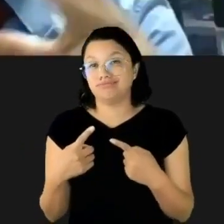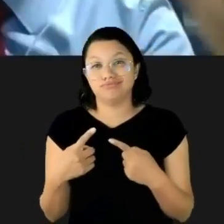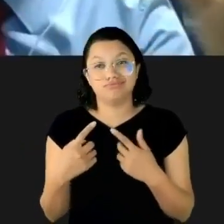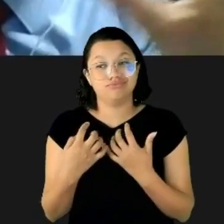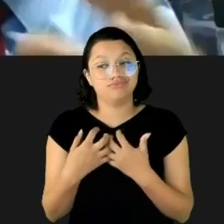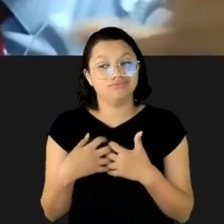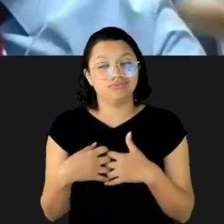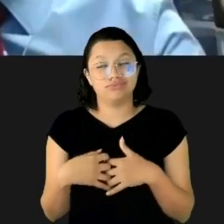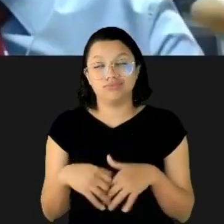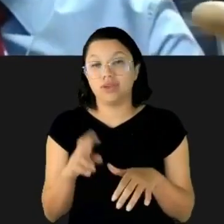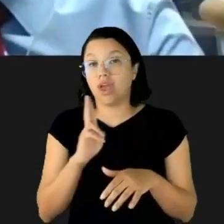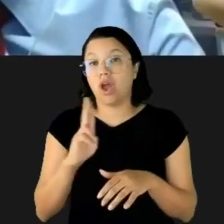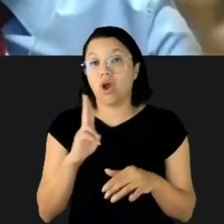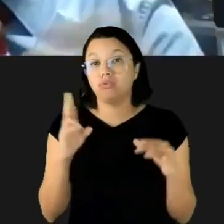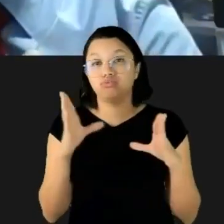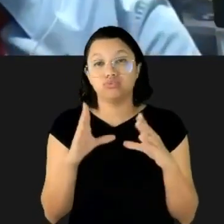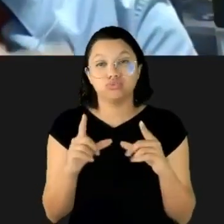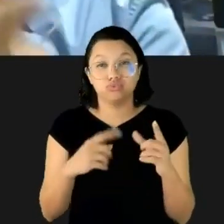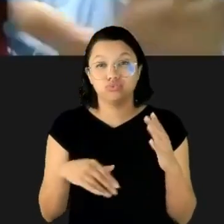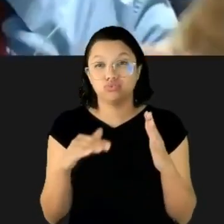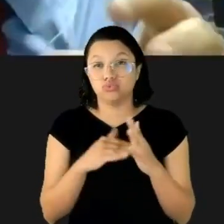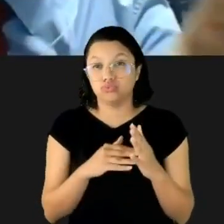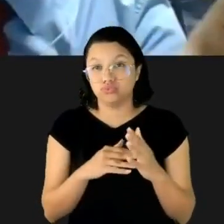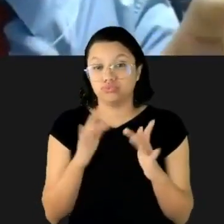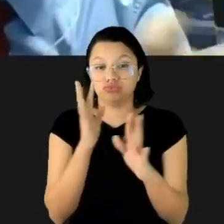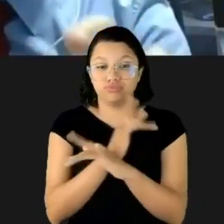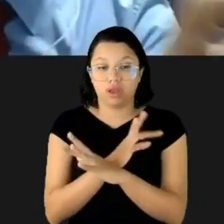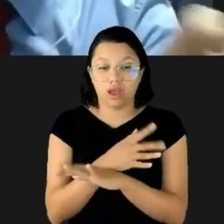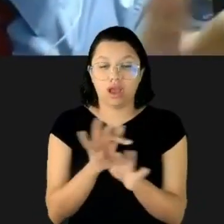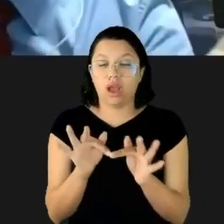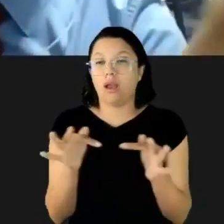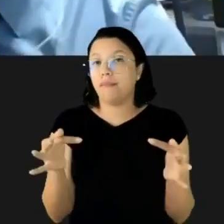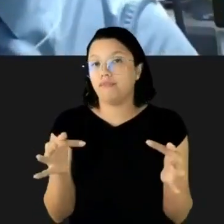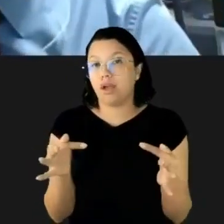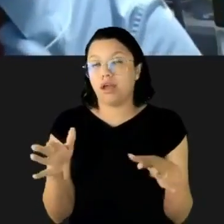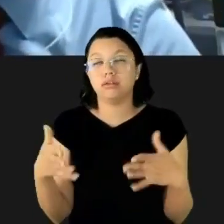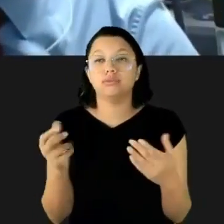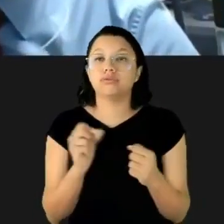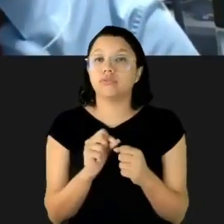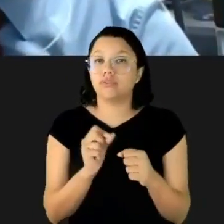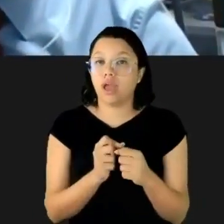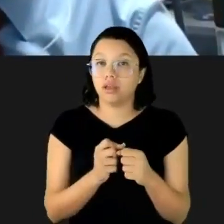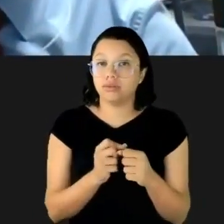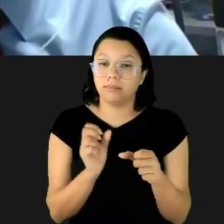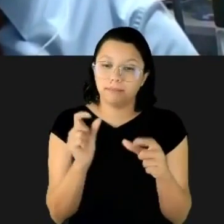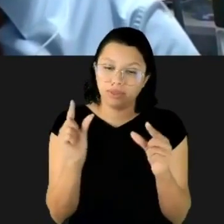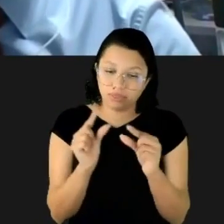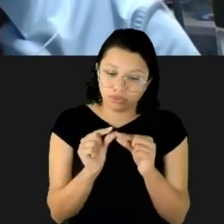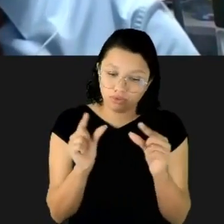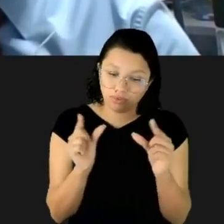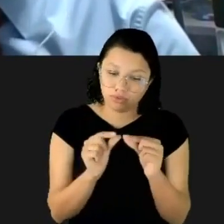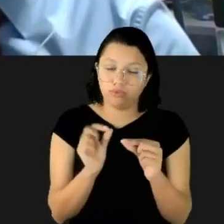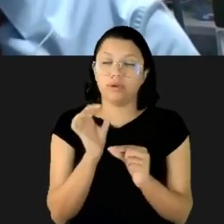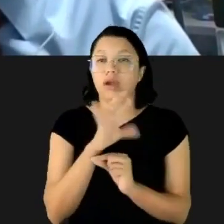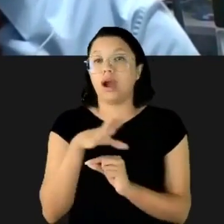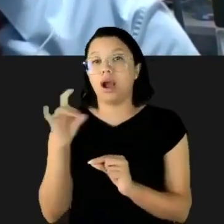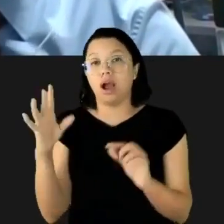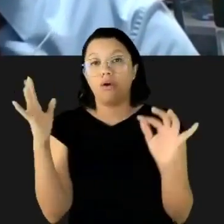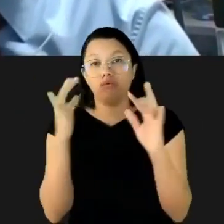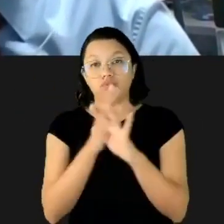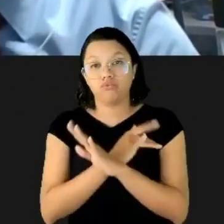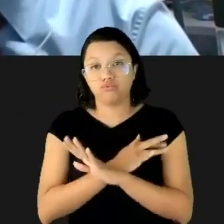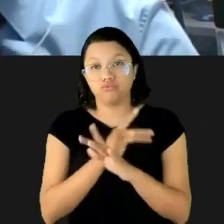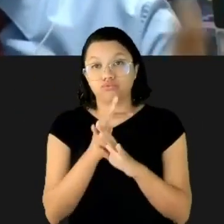cuidar tudo num fluxo simplificado foram feitos fluxos menores para que cada